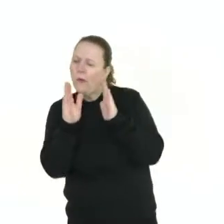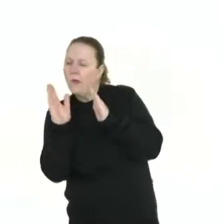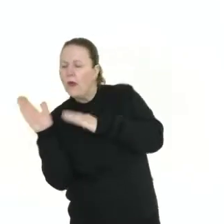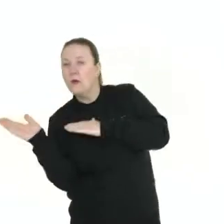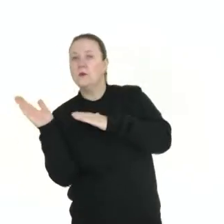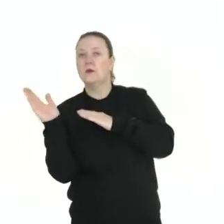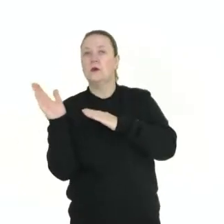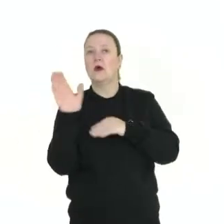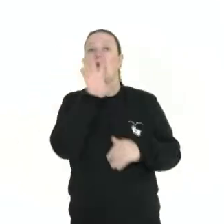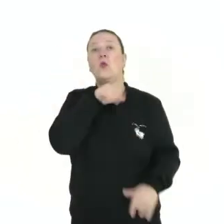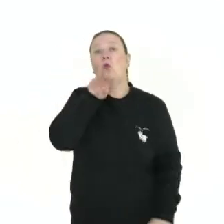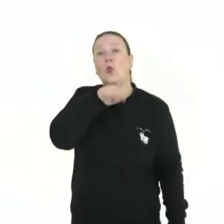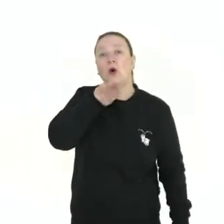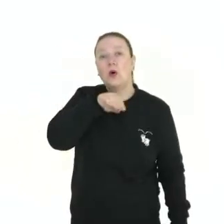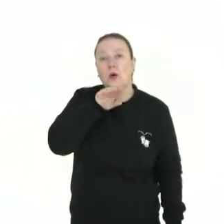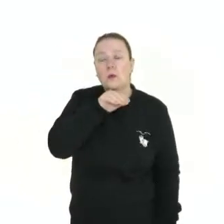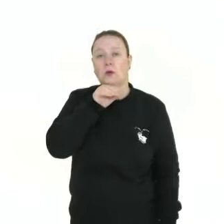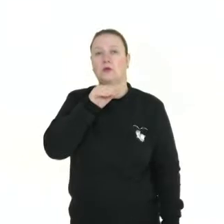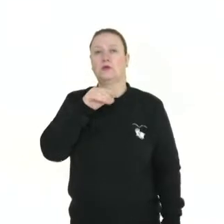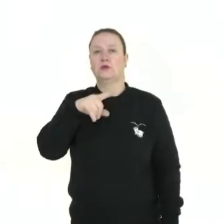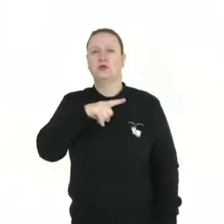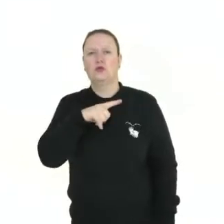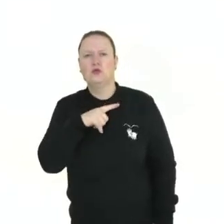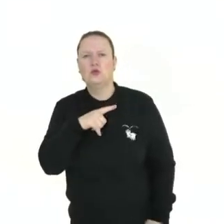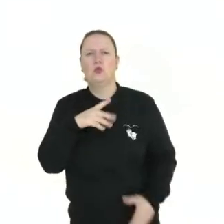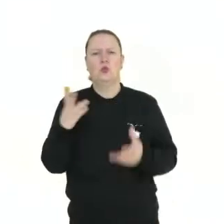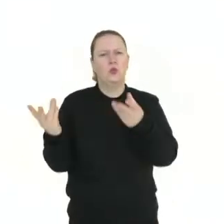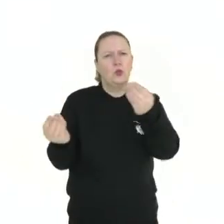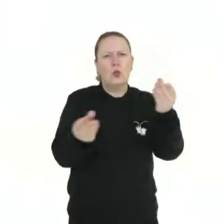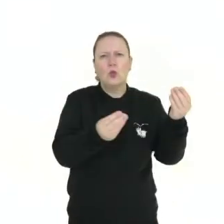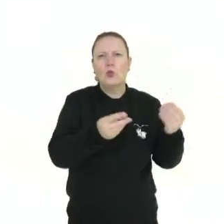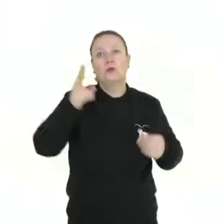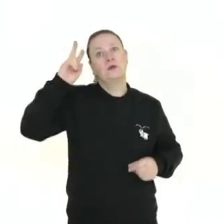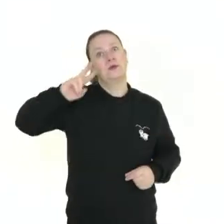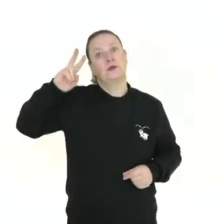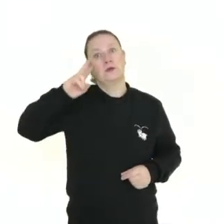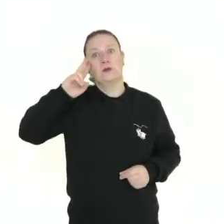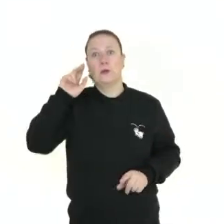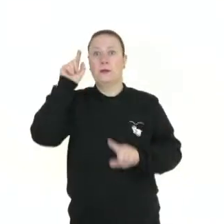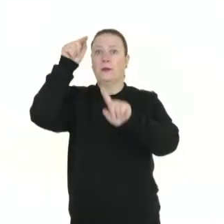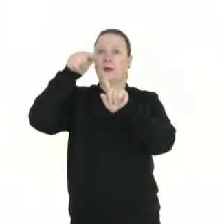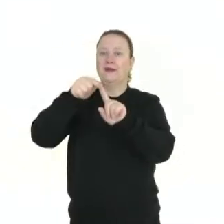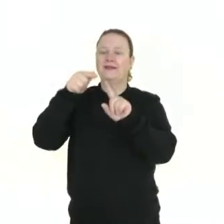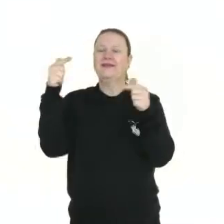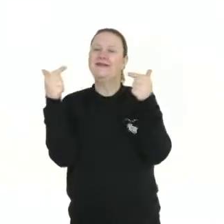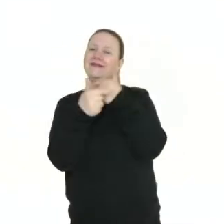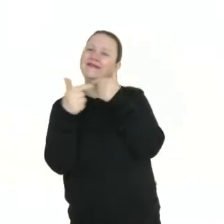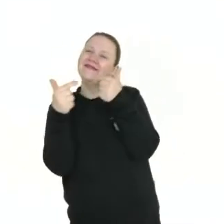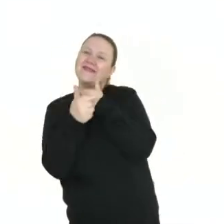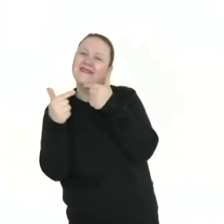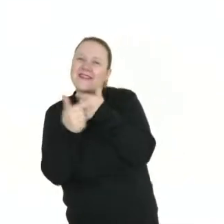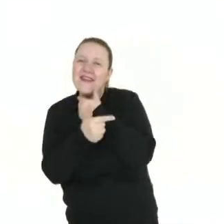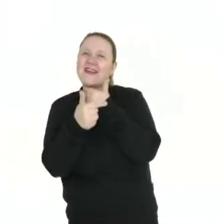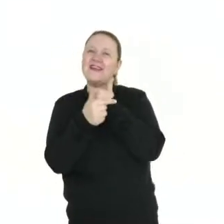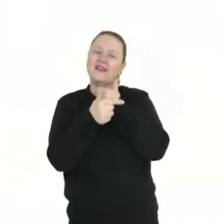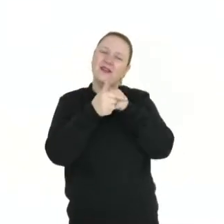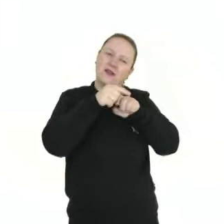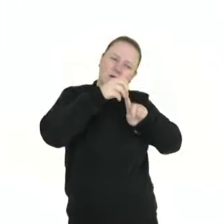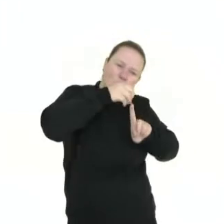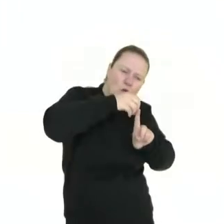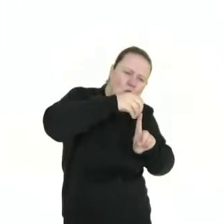a geração. Muitas dessas histórias tinham como objetivo entreter, divertir e também transmitir